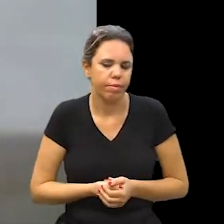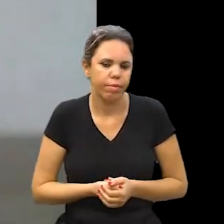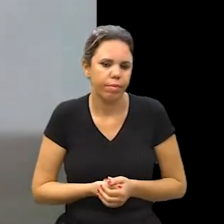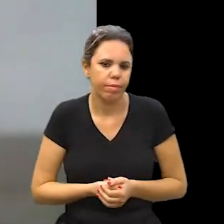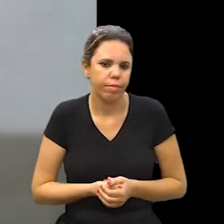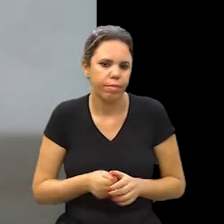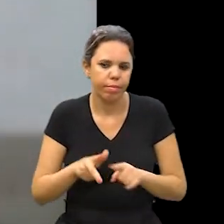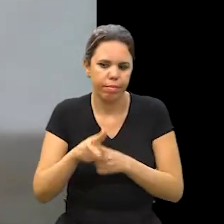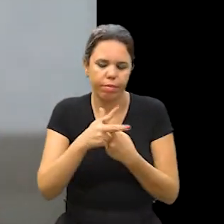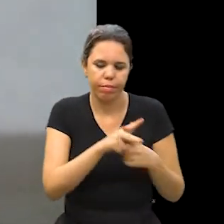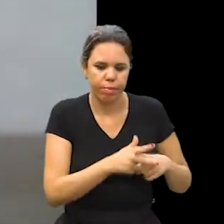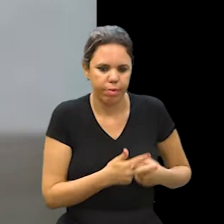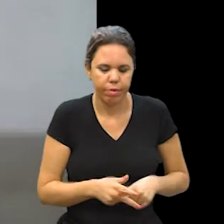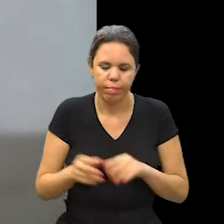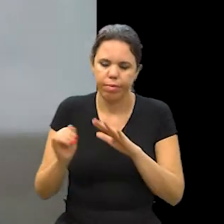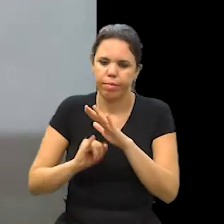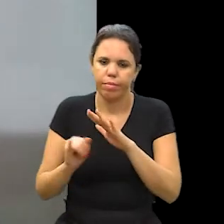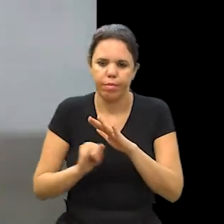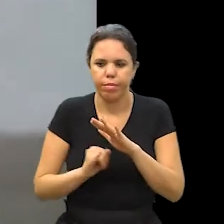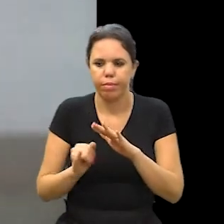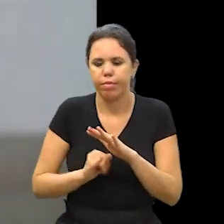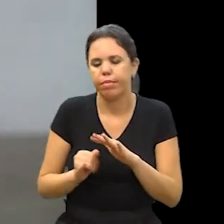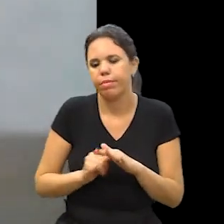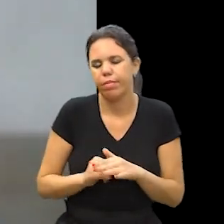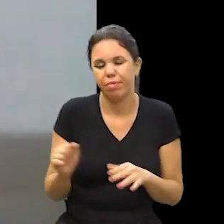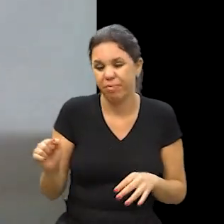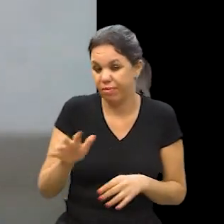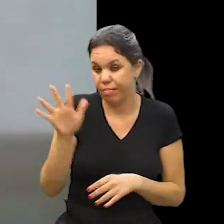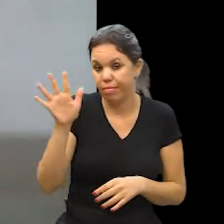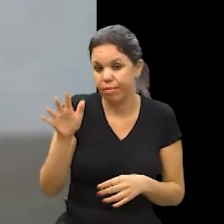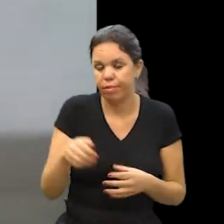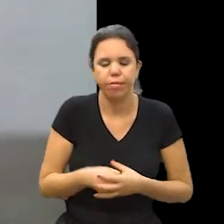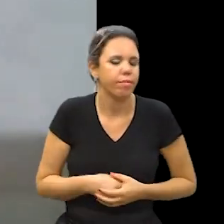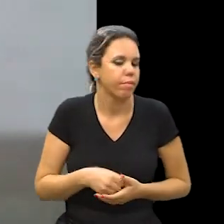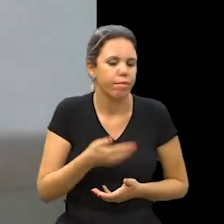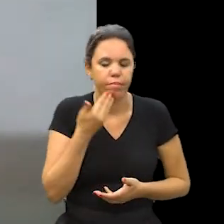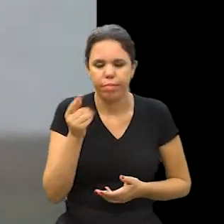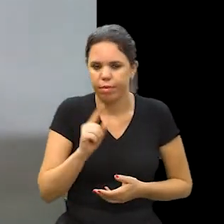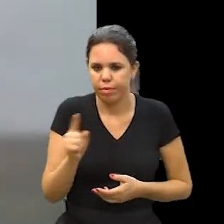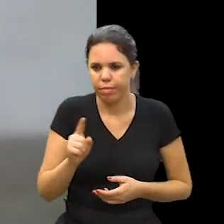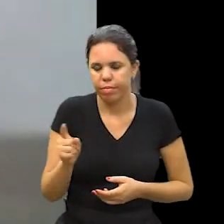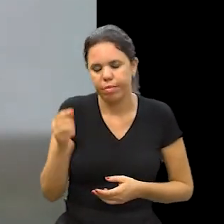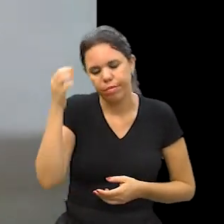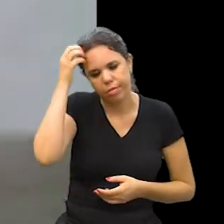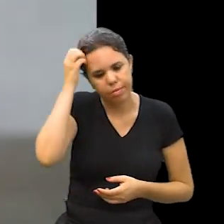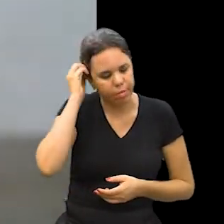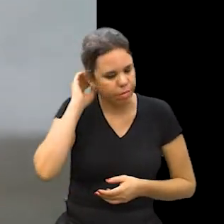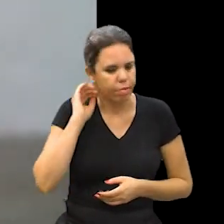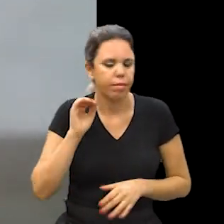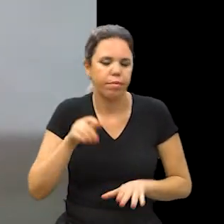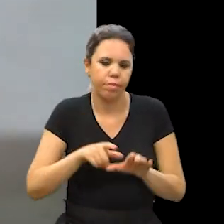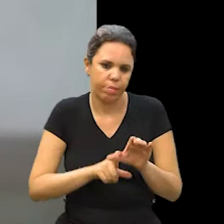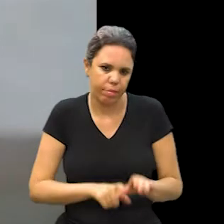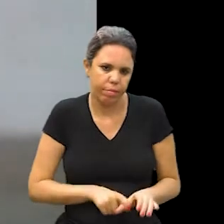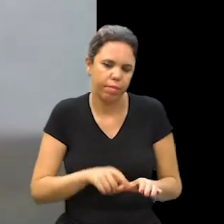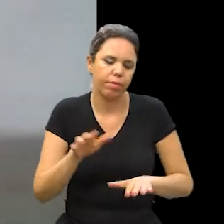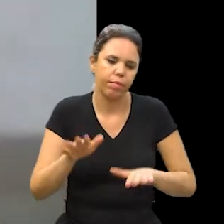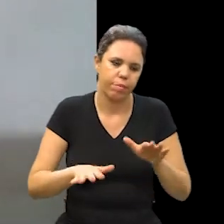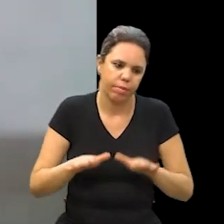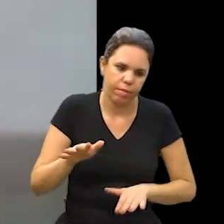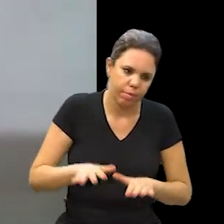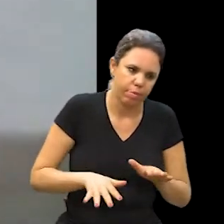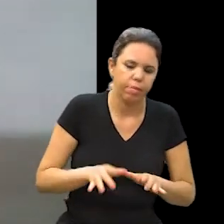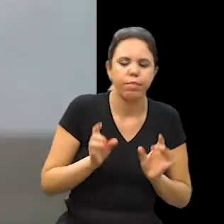a manutenção de uma entidade, ela é muito cara, né, não é fácil, então a gente tem que depender, muitas vezes,